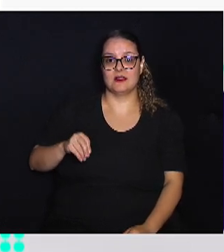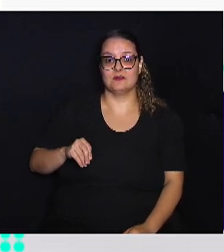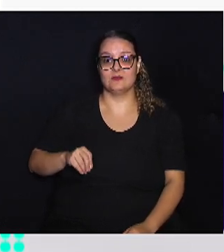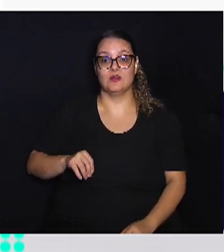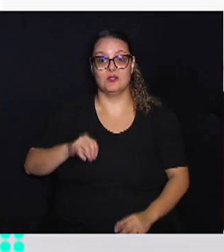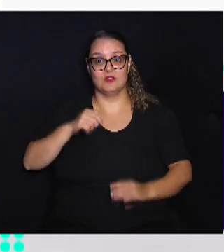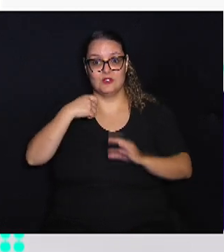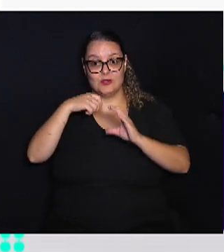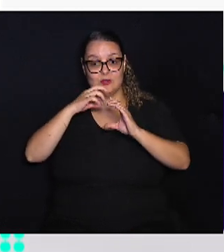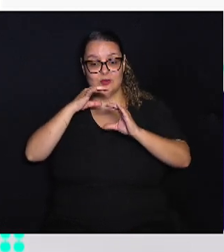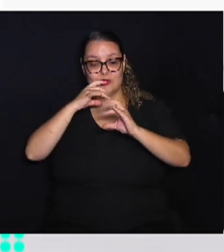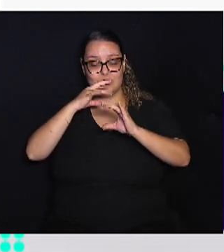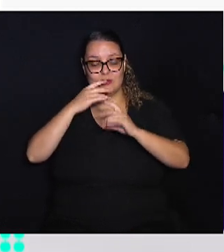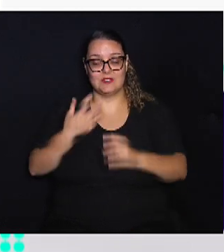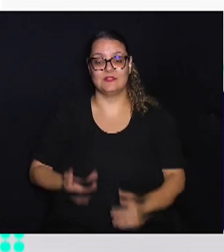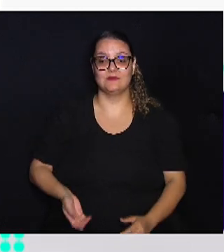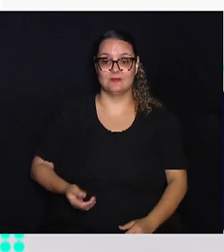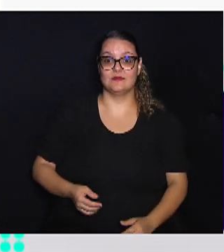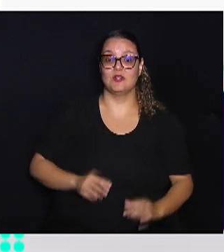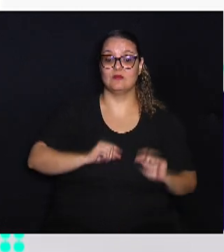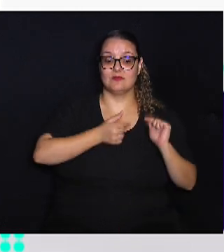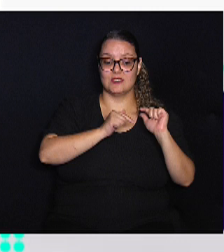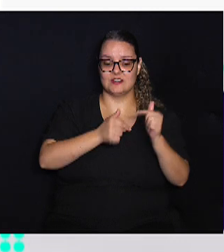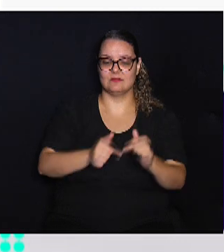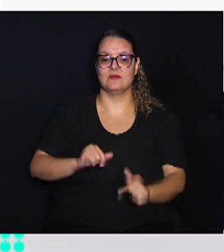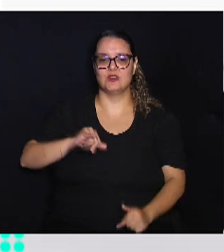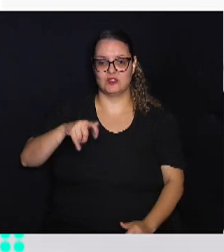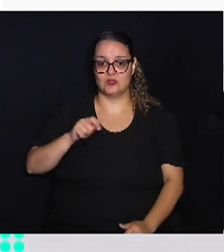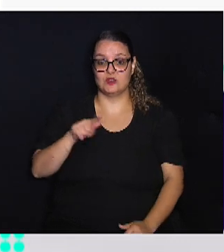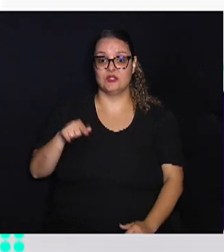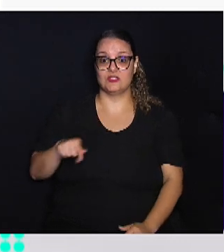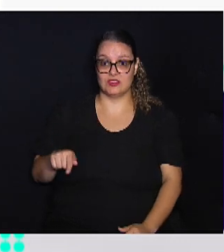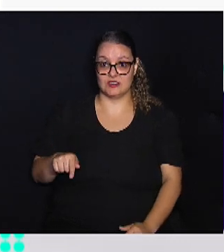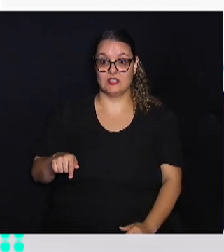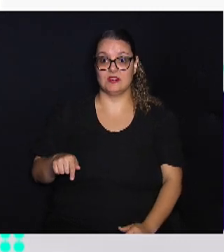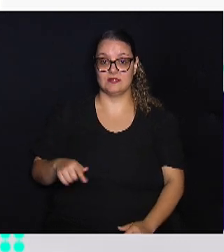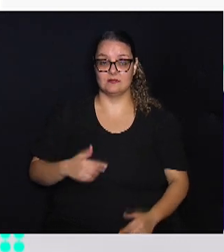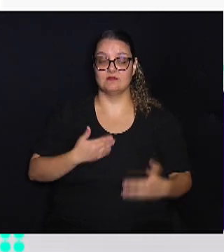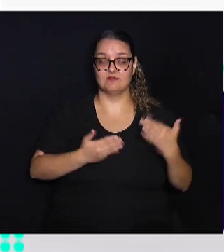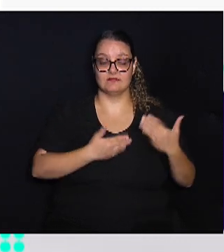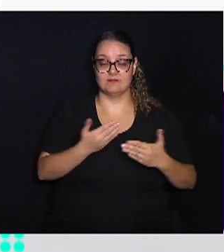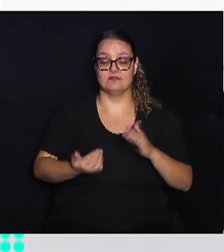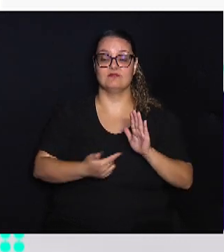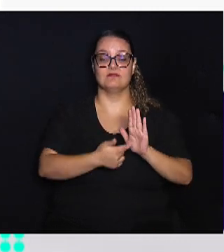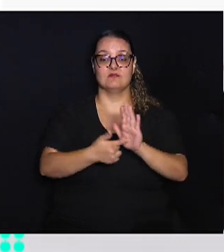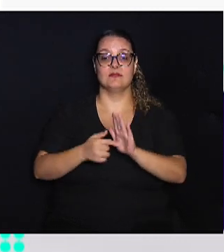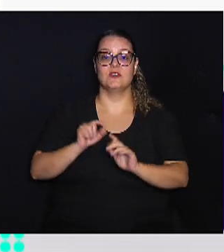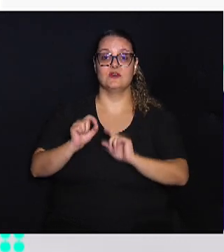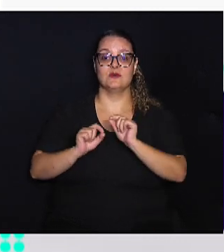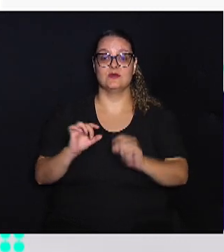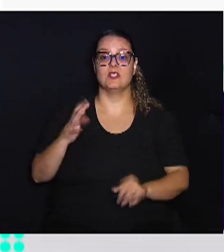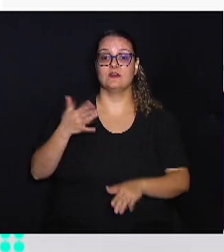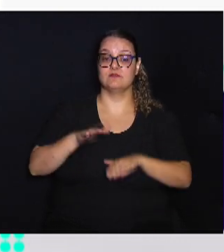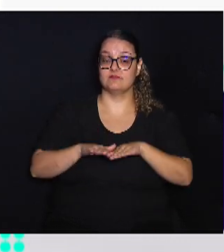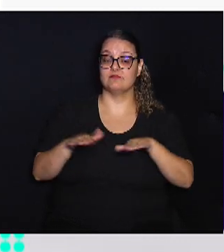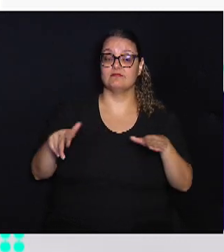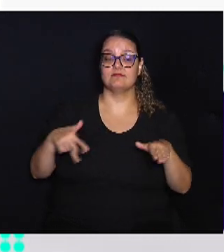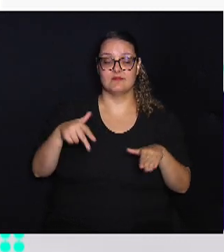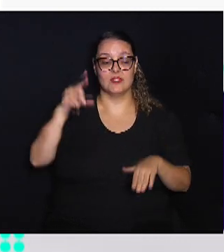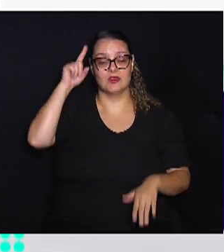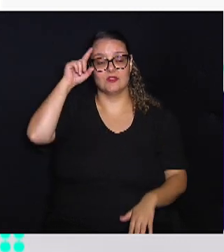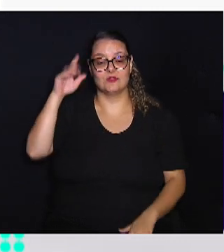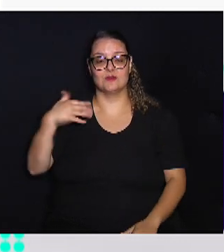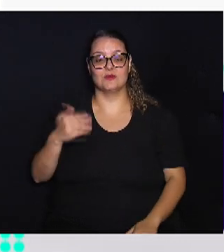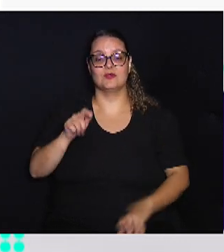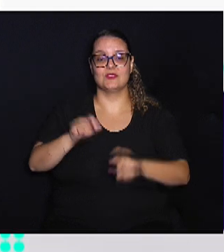maestro preserva o jazz tradicional, demonstrando musicalmente situações que acontecem no palco e no dia a dia